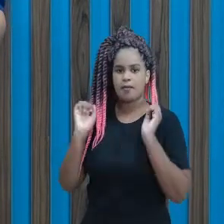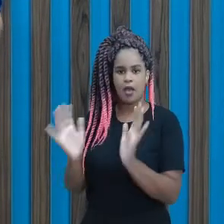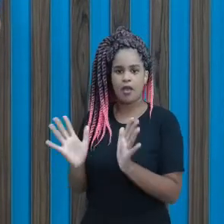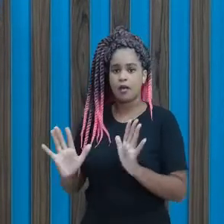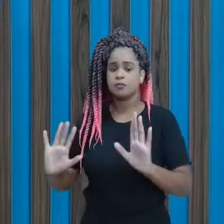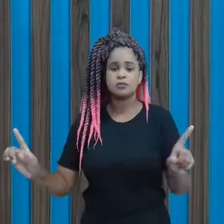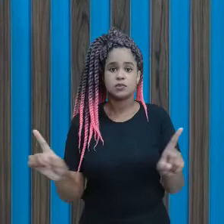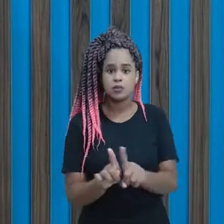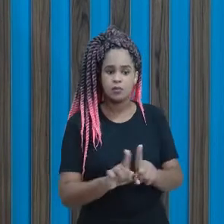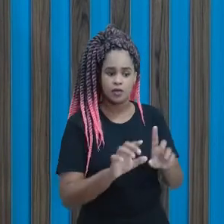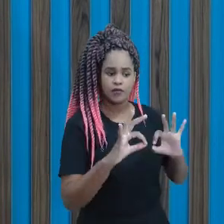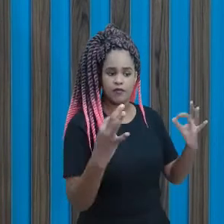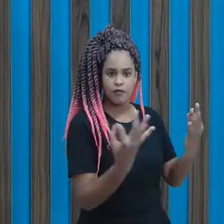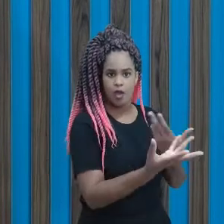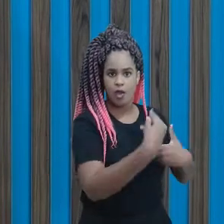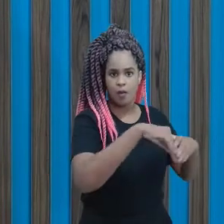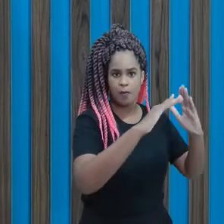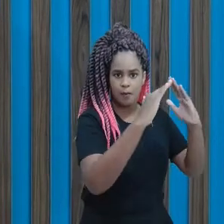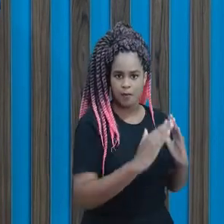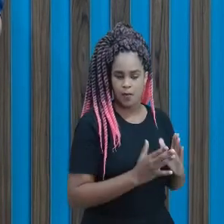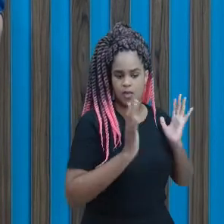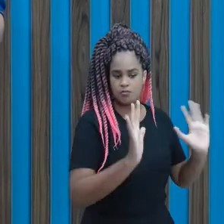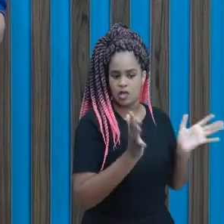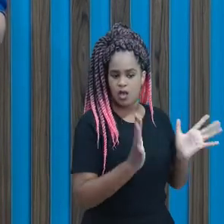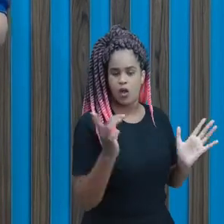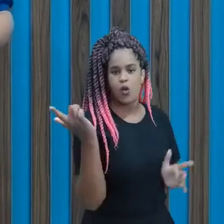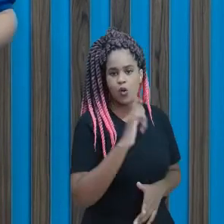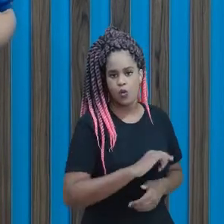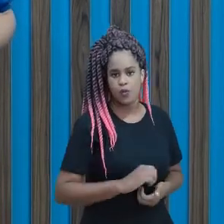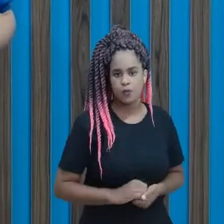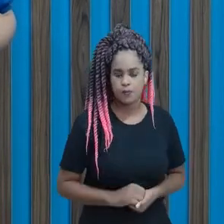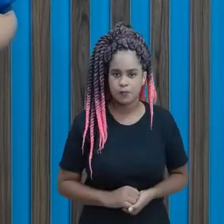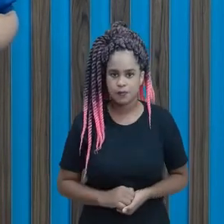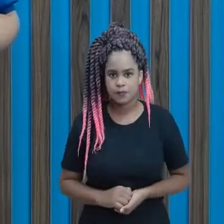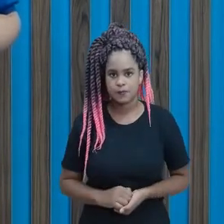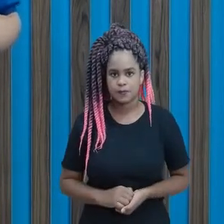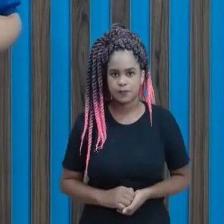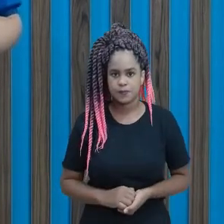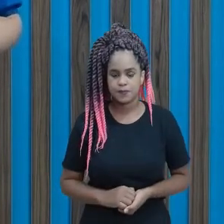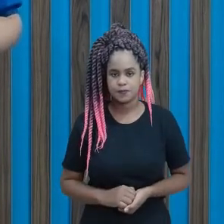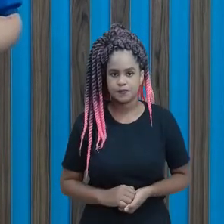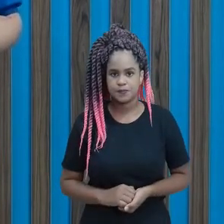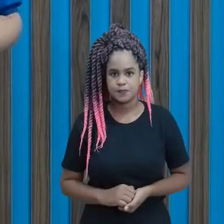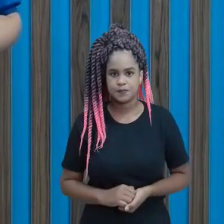dentro da família, dentro da casa daquela criança.